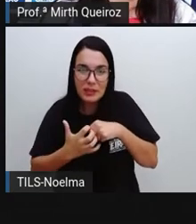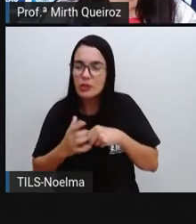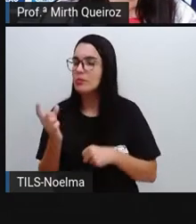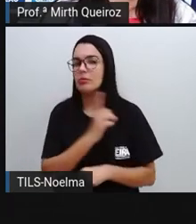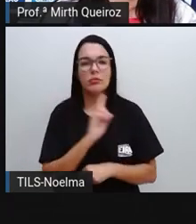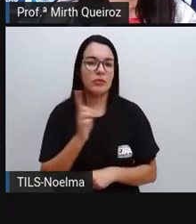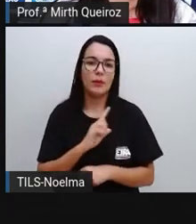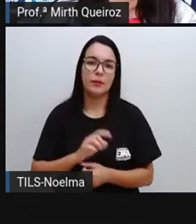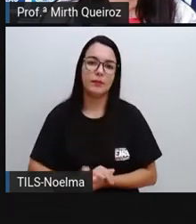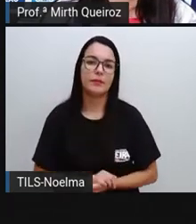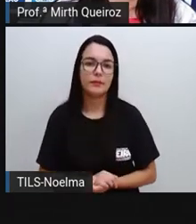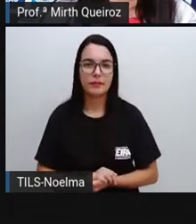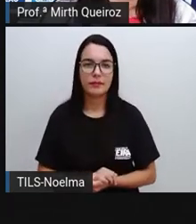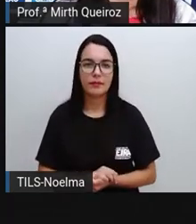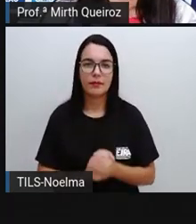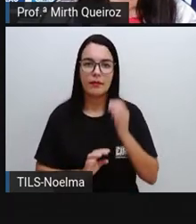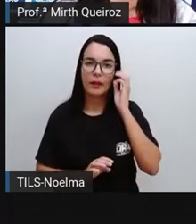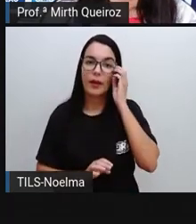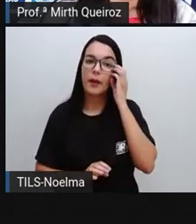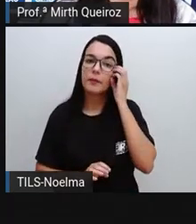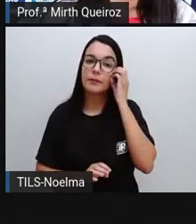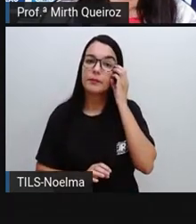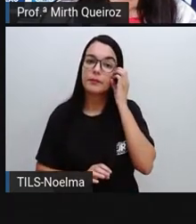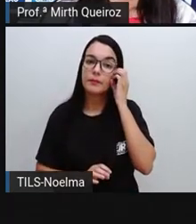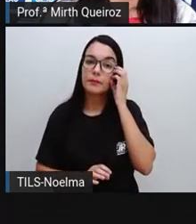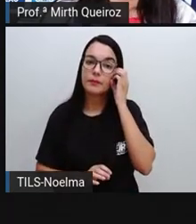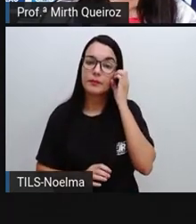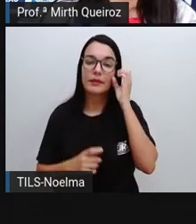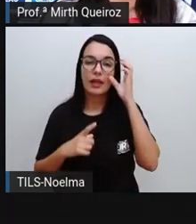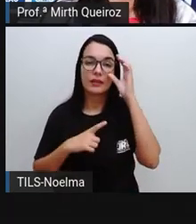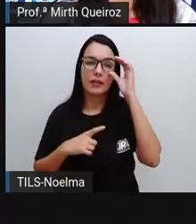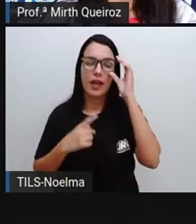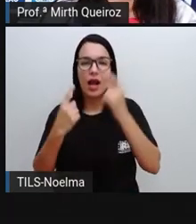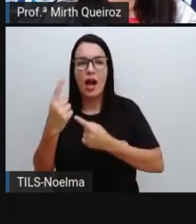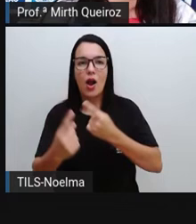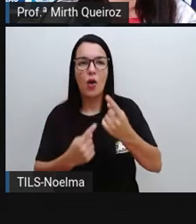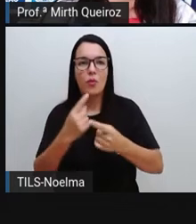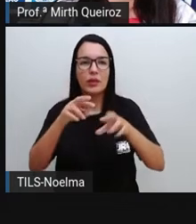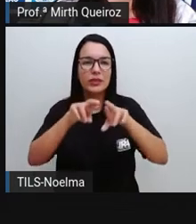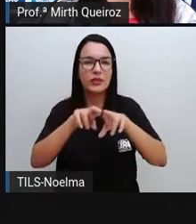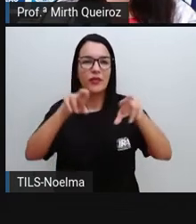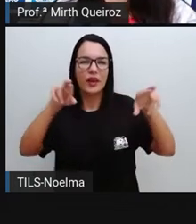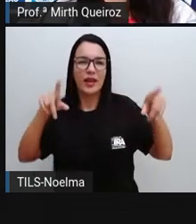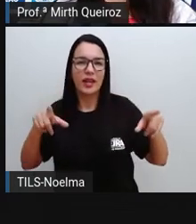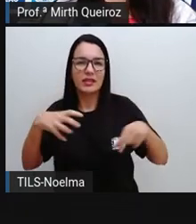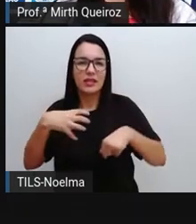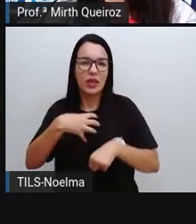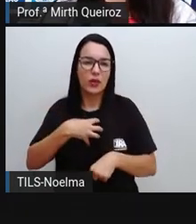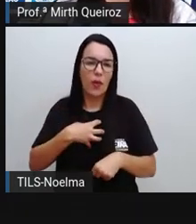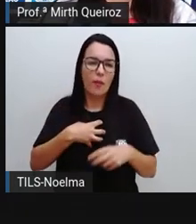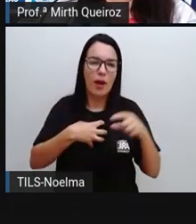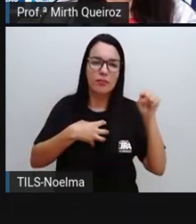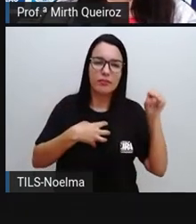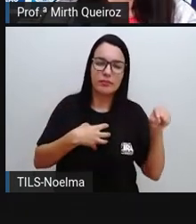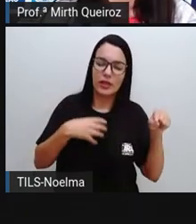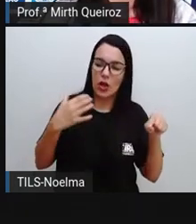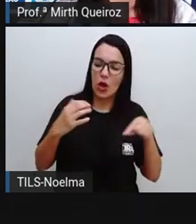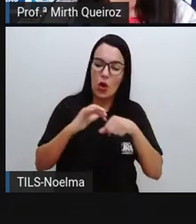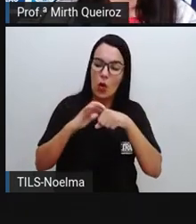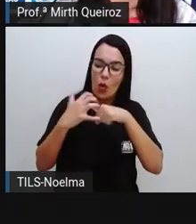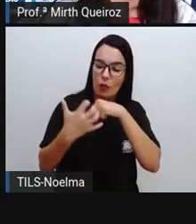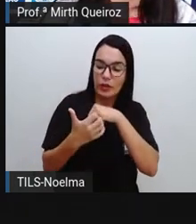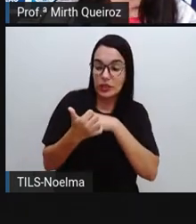vacinar, né? E aqui a gente tem algumas diferenças entre os sintomas da Covid-19, gripe e alergia.